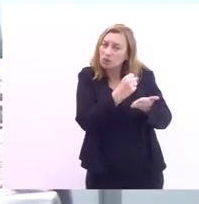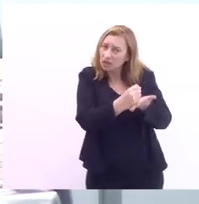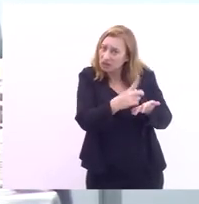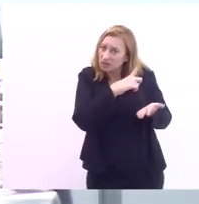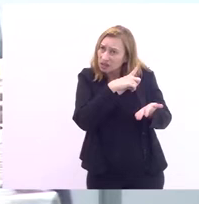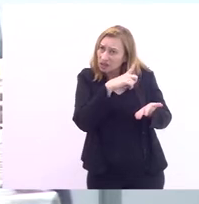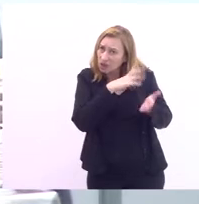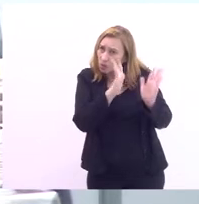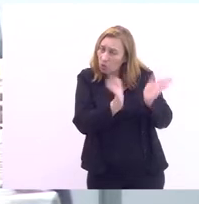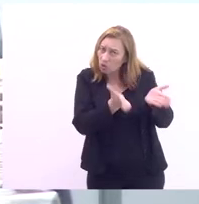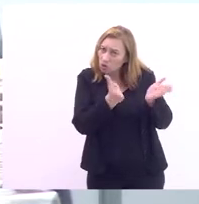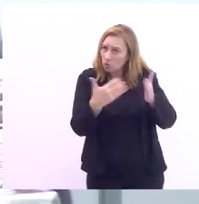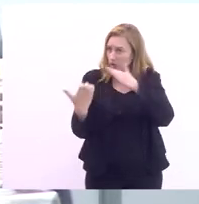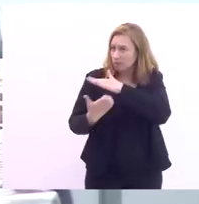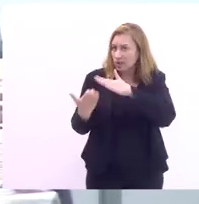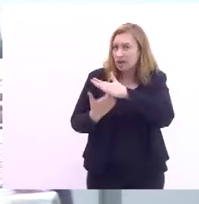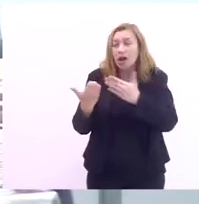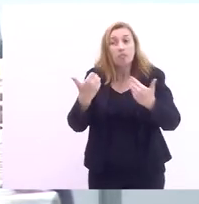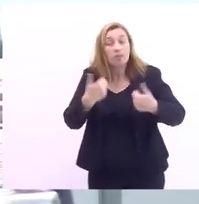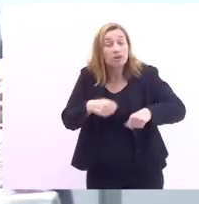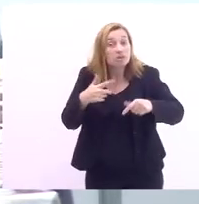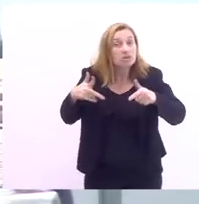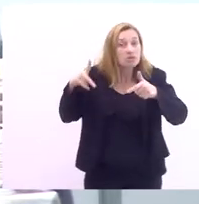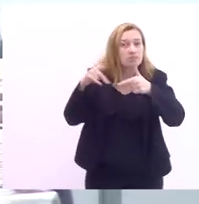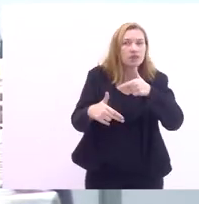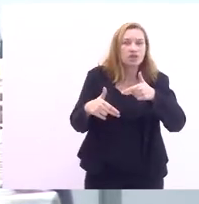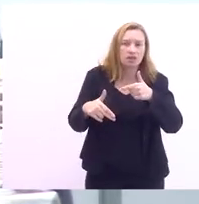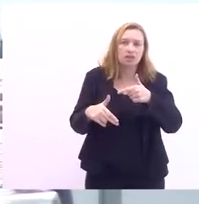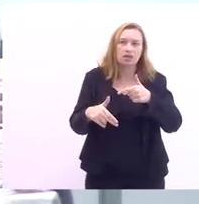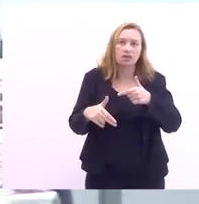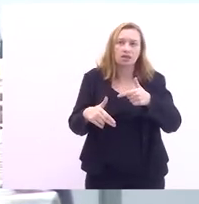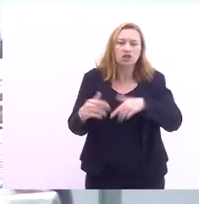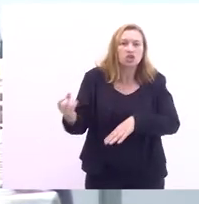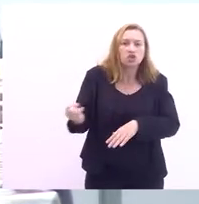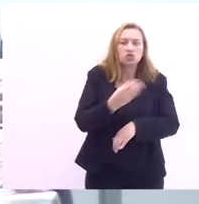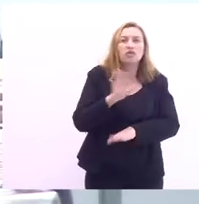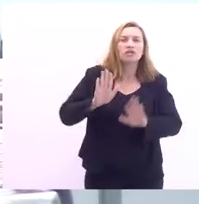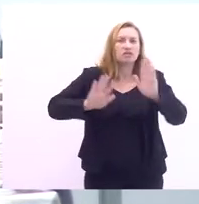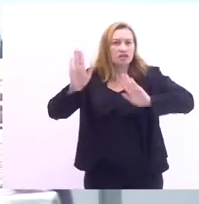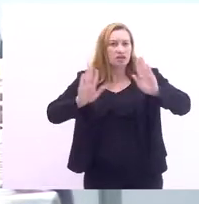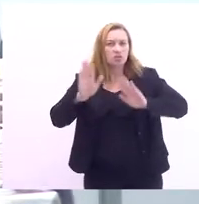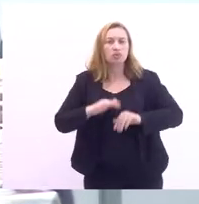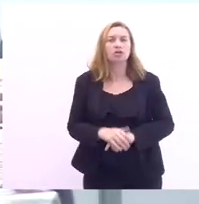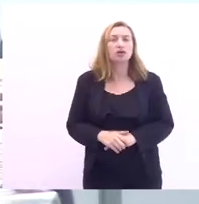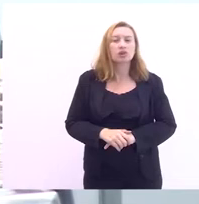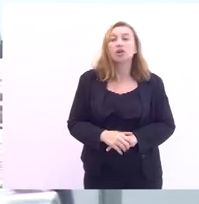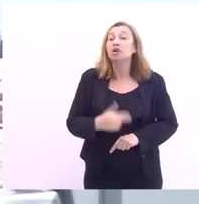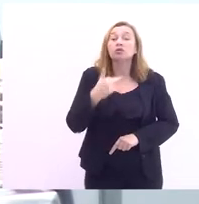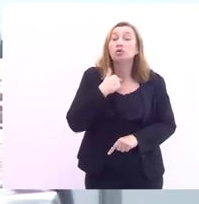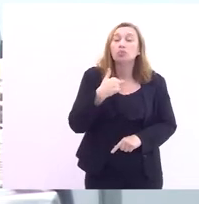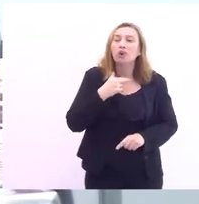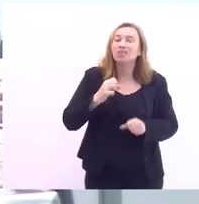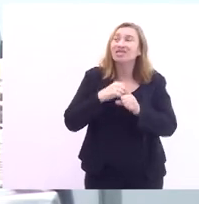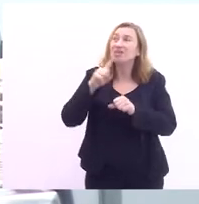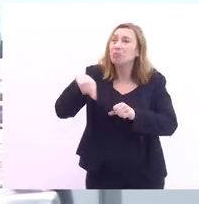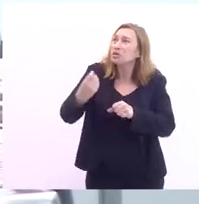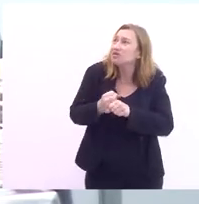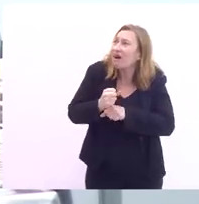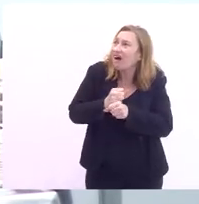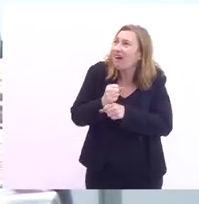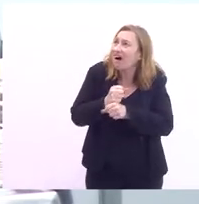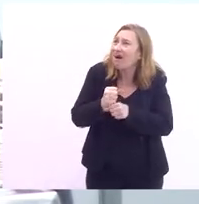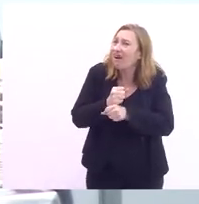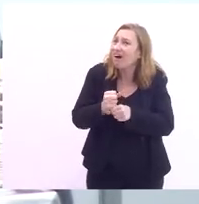com essa concessionária, a gente precisa impedi-la de participar das novas concessões. Porque a gente não pode, depois de anos dela